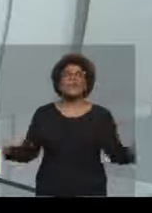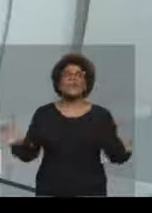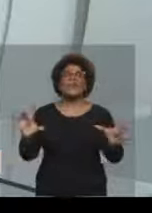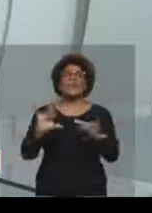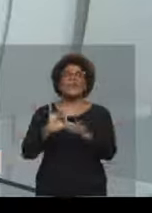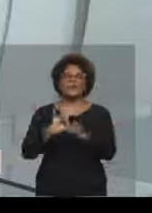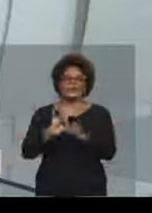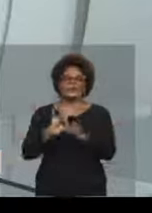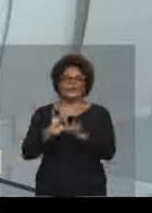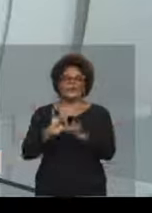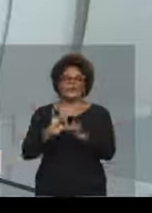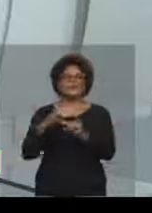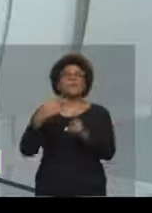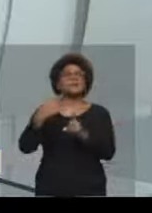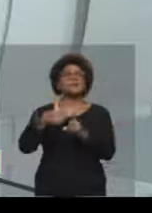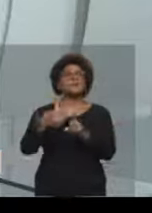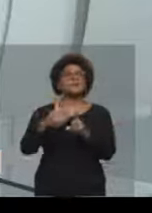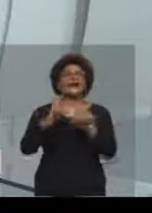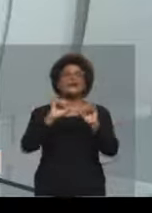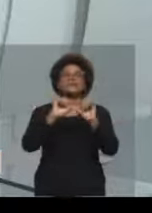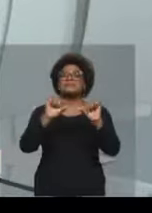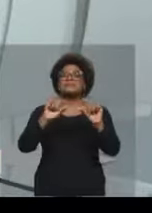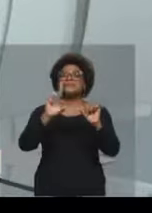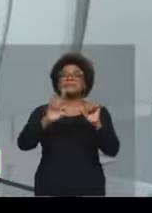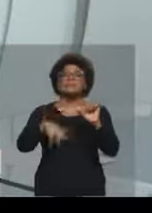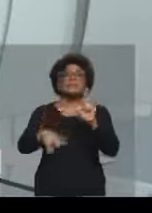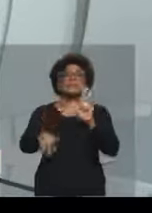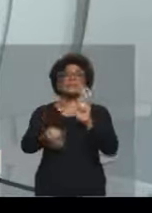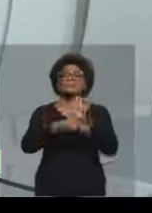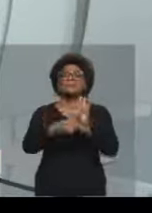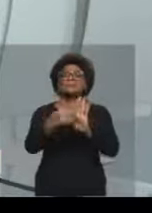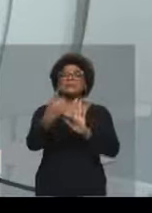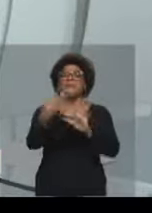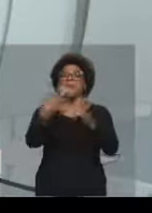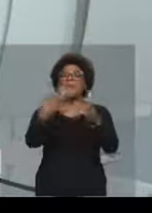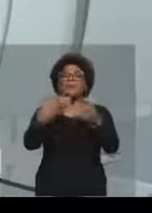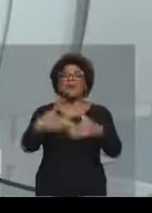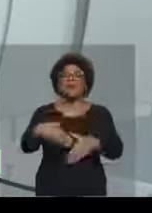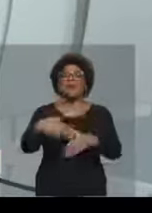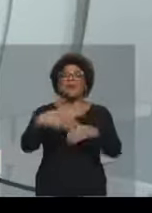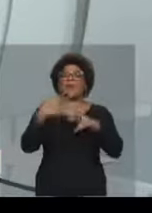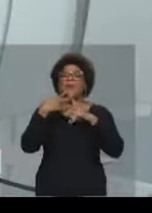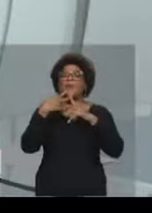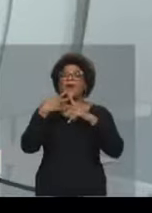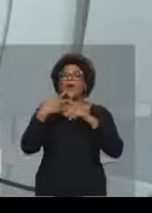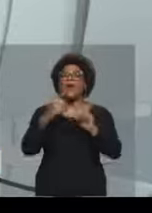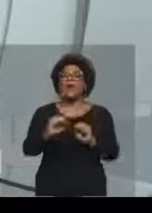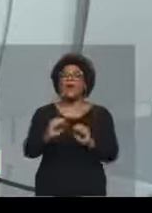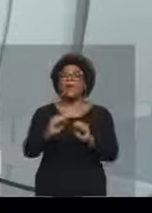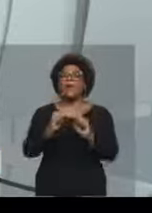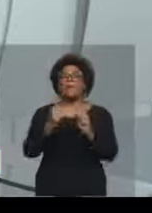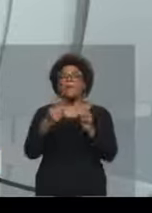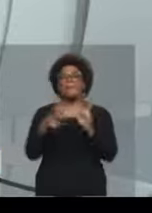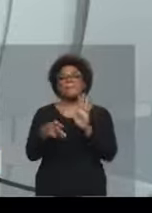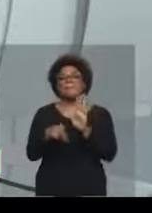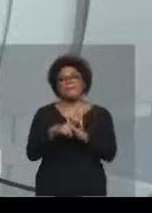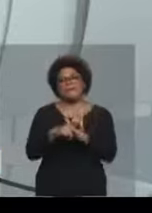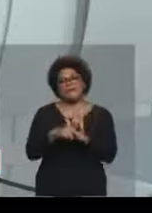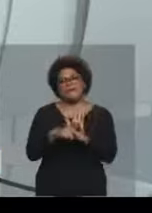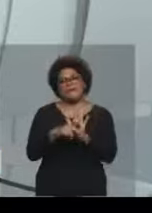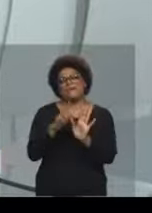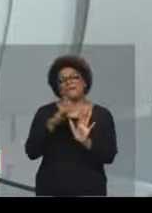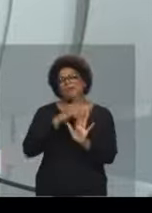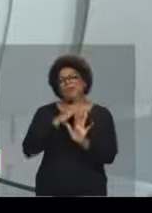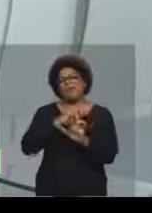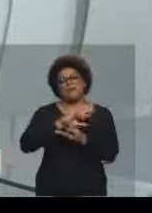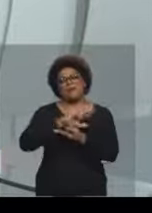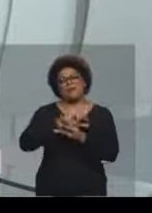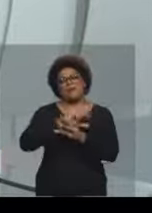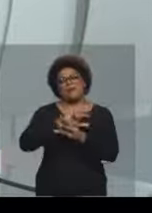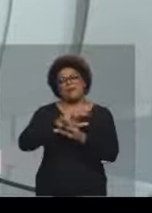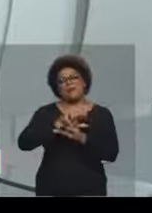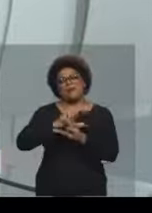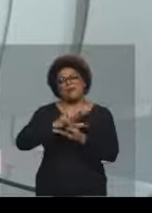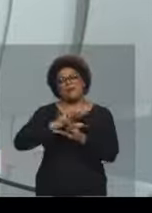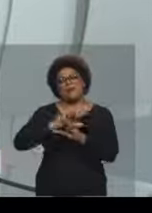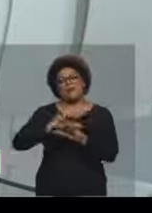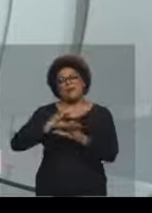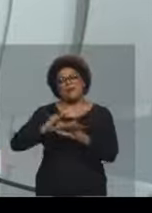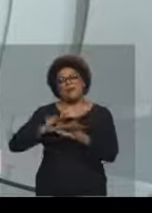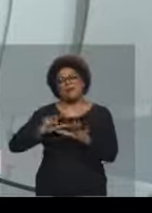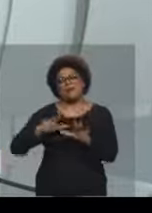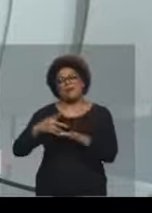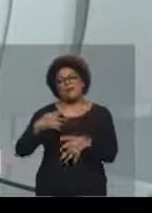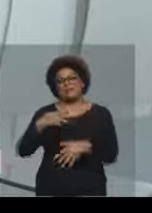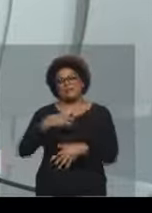de uma região, de uma língua. E aí nós temos várias expressões ali do idioma, né,